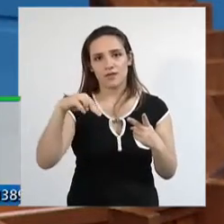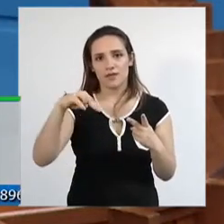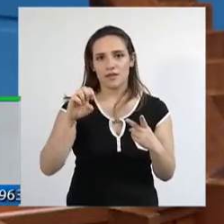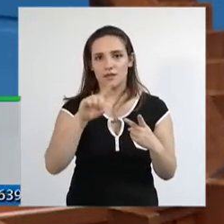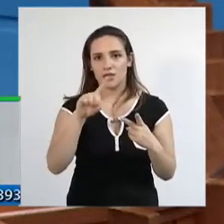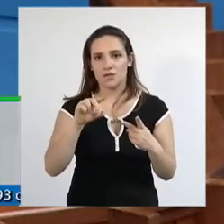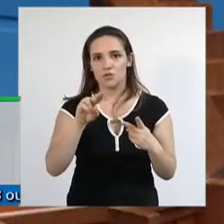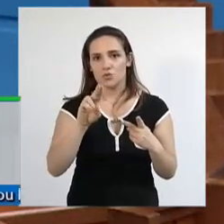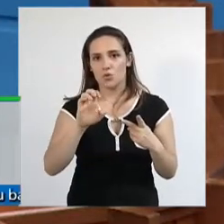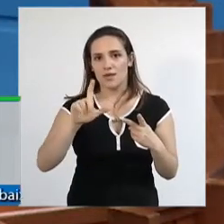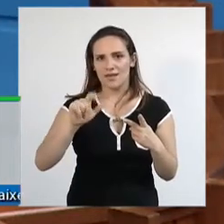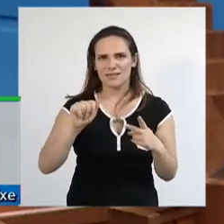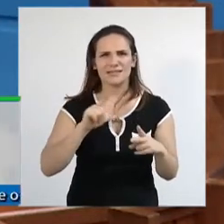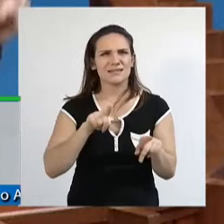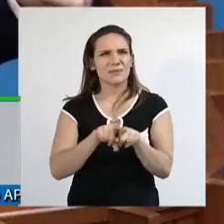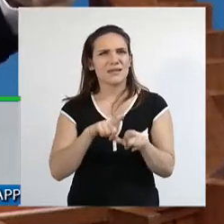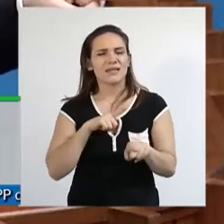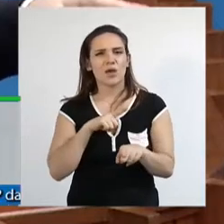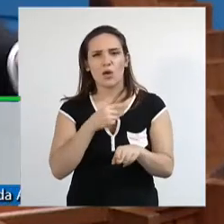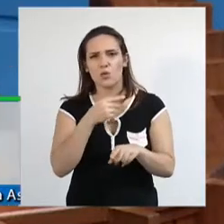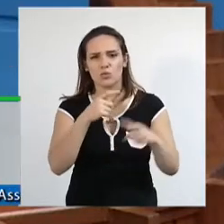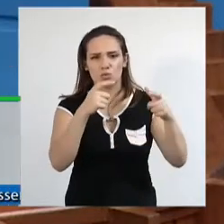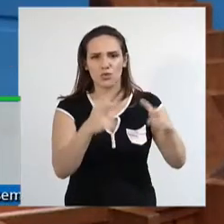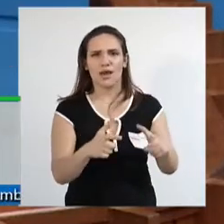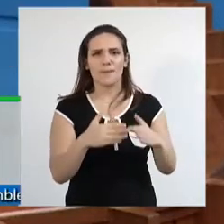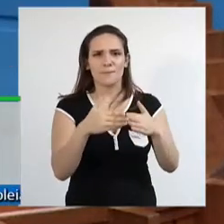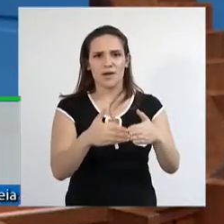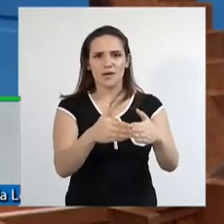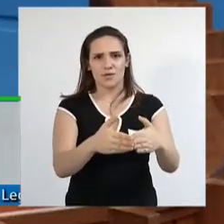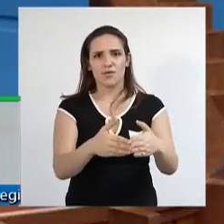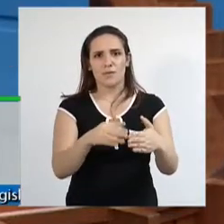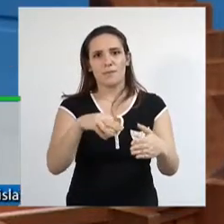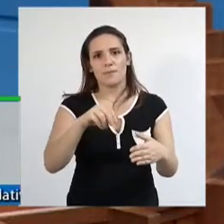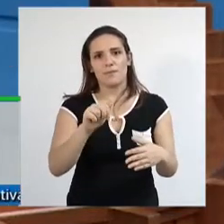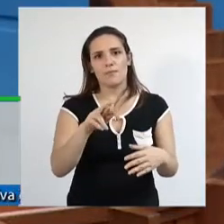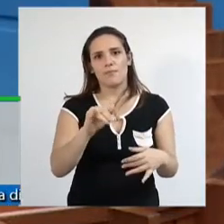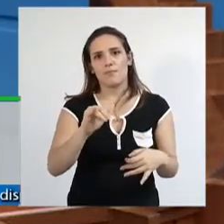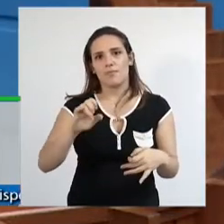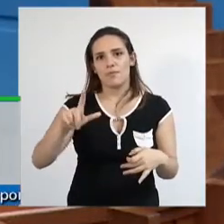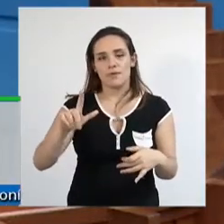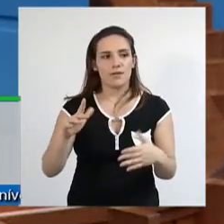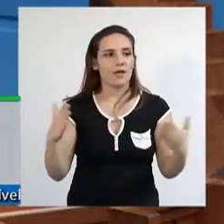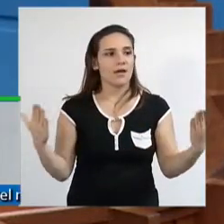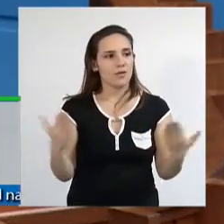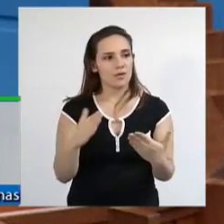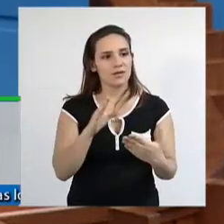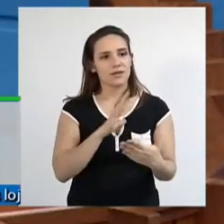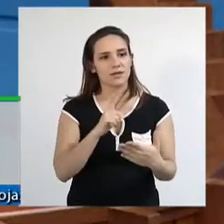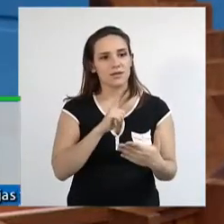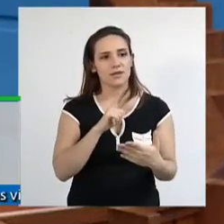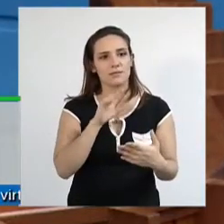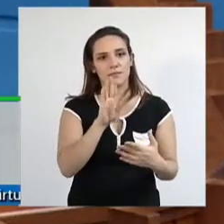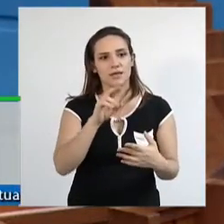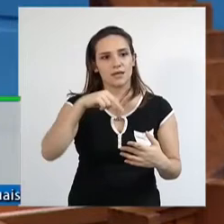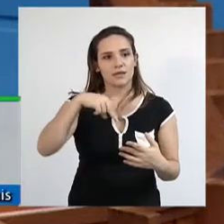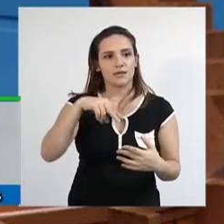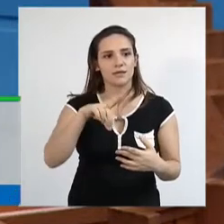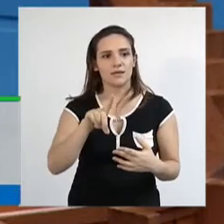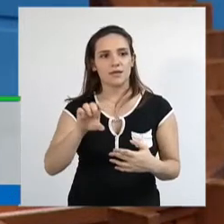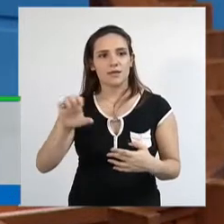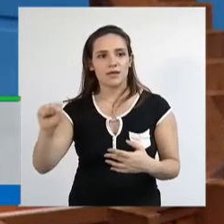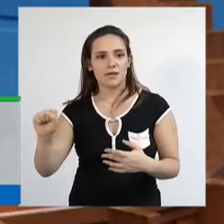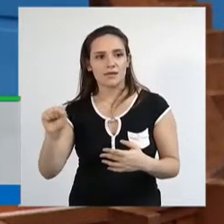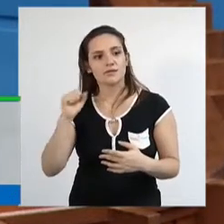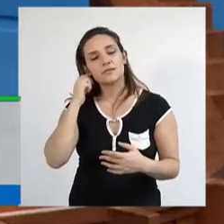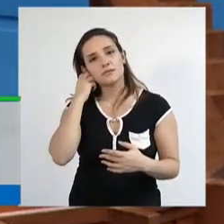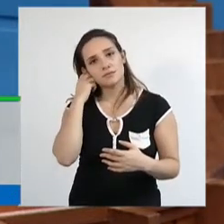entre outras situações, que hoje estamos vendo abrir a caixa preta aí do BNDES, a atribuição do COAF dentro